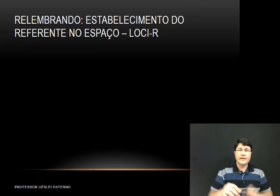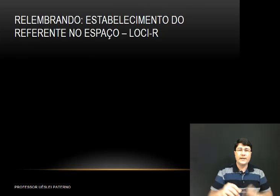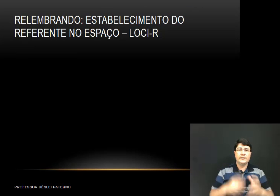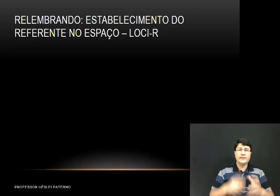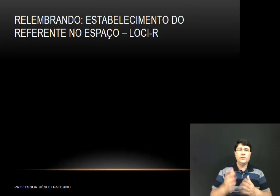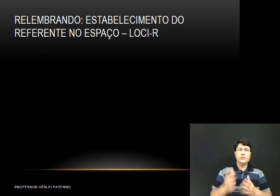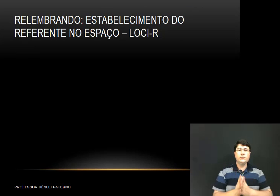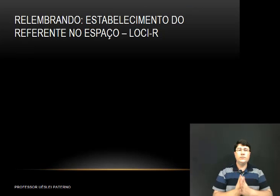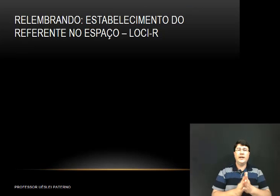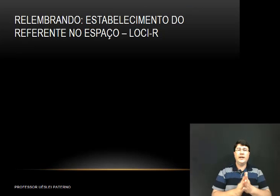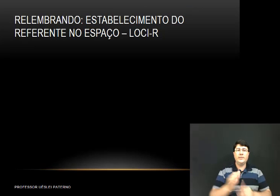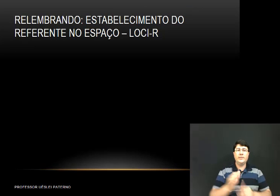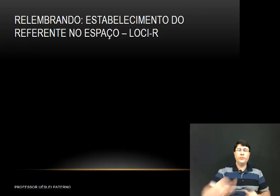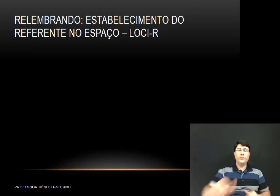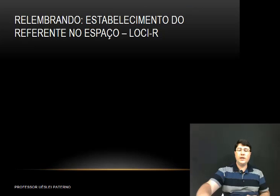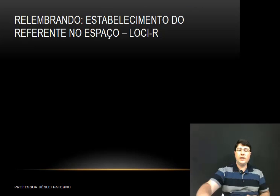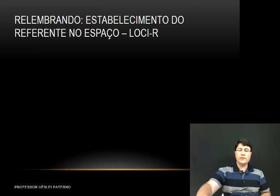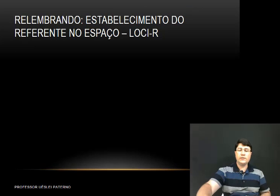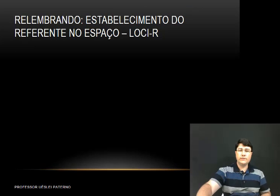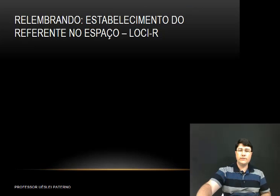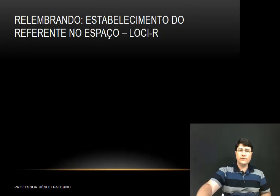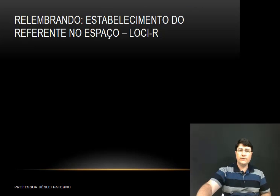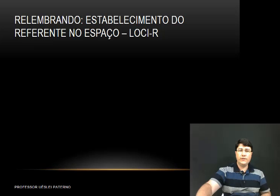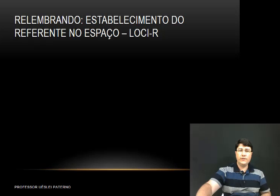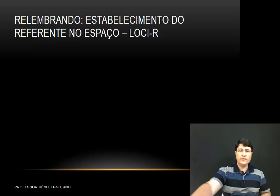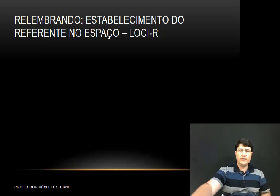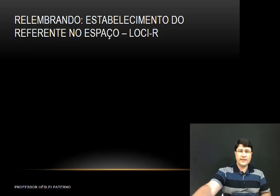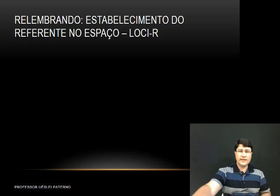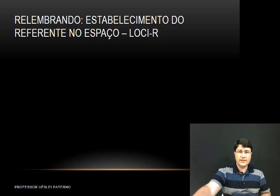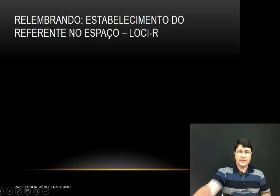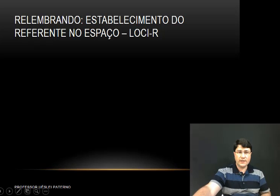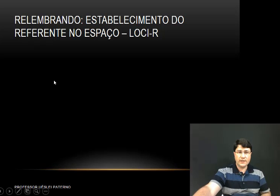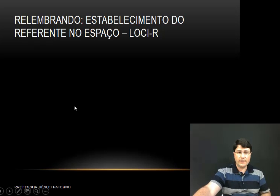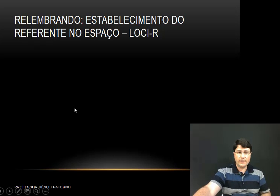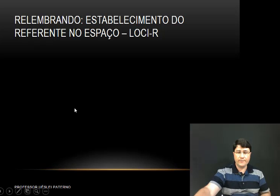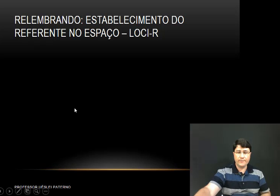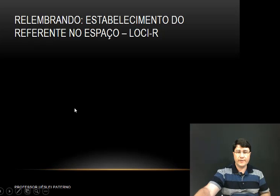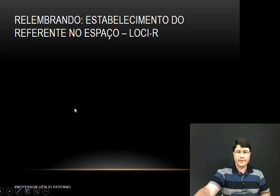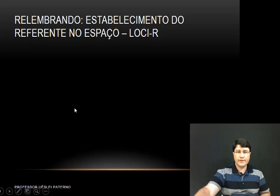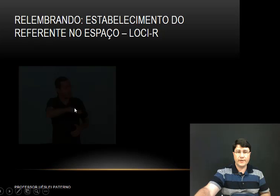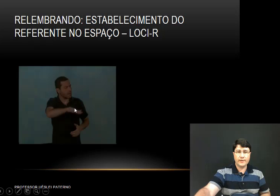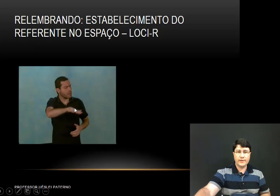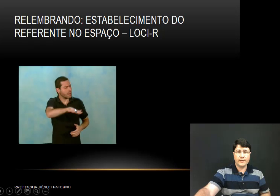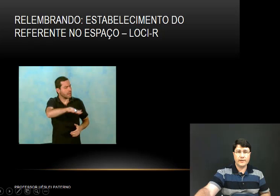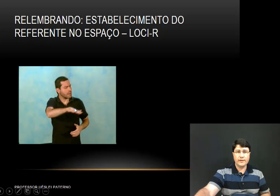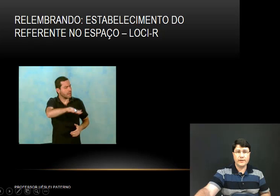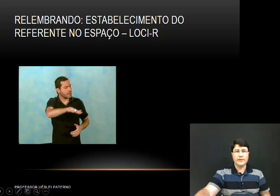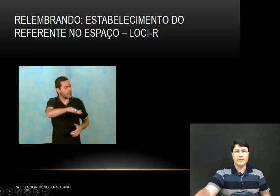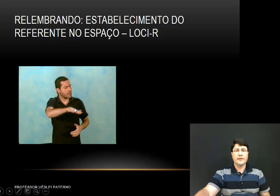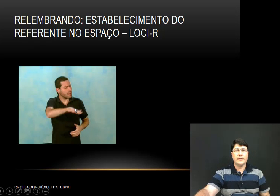Tá? Então, relembrando um pouquinho, vamos fazer um exercício aqui.